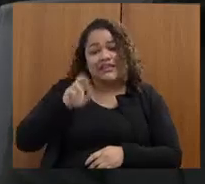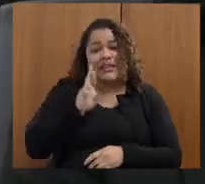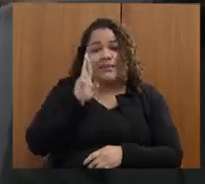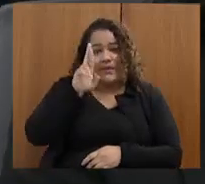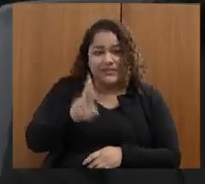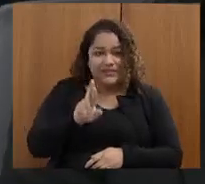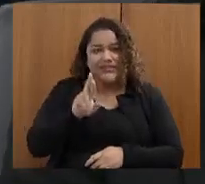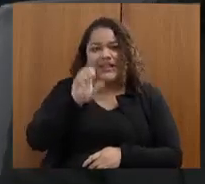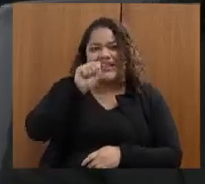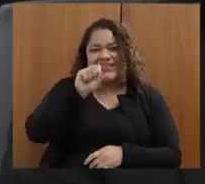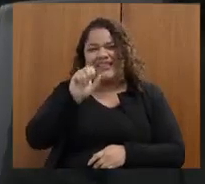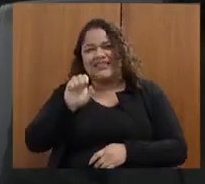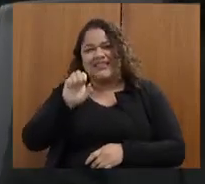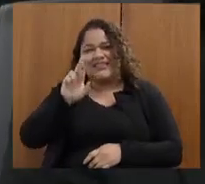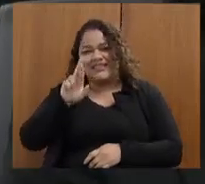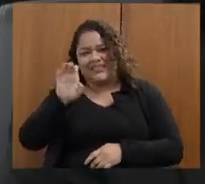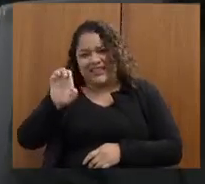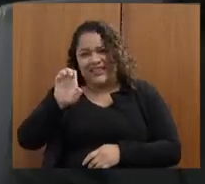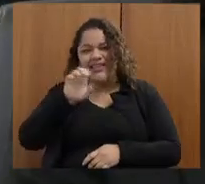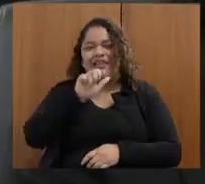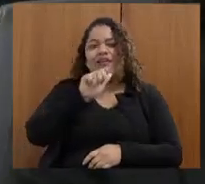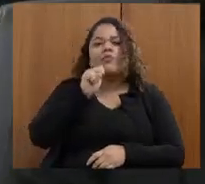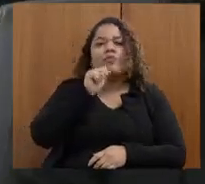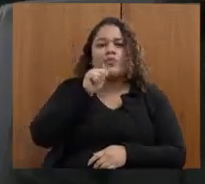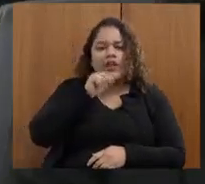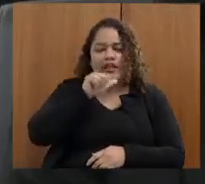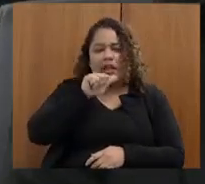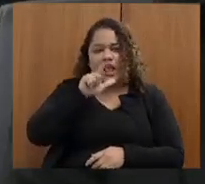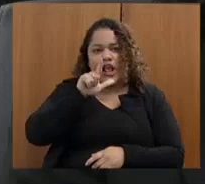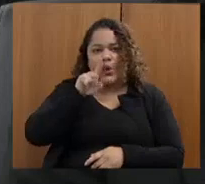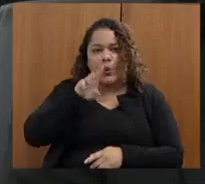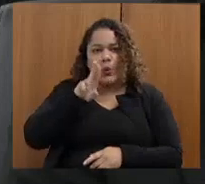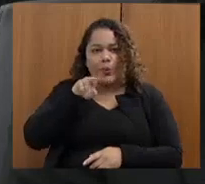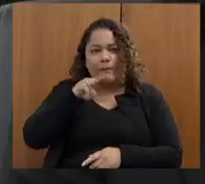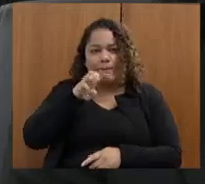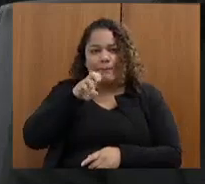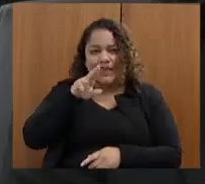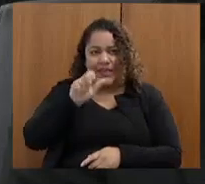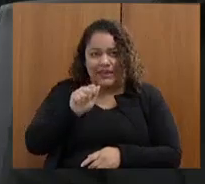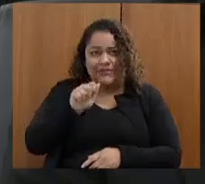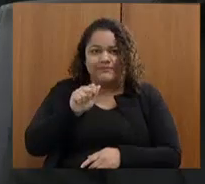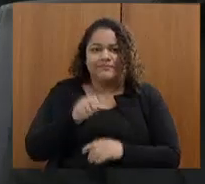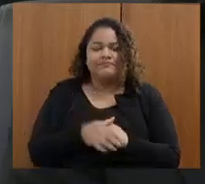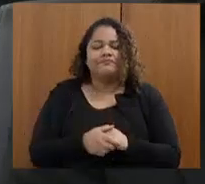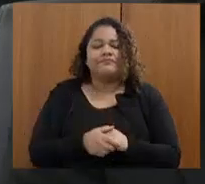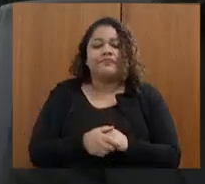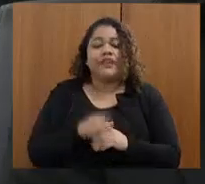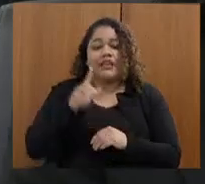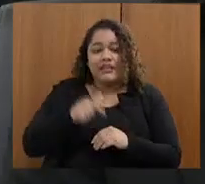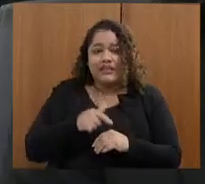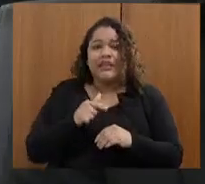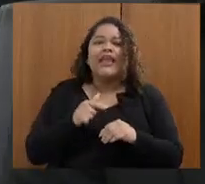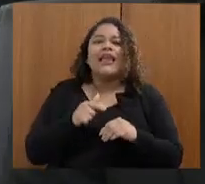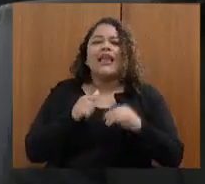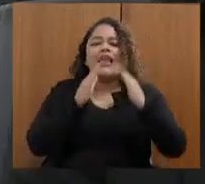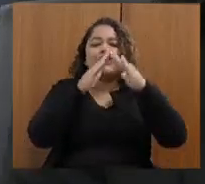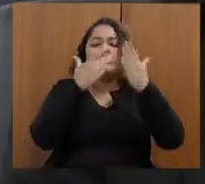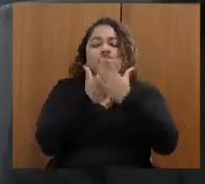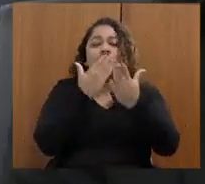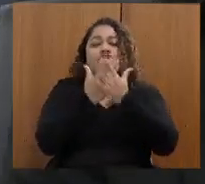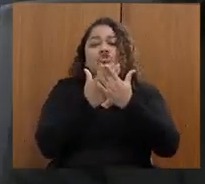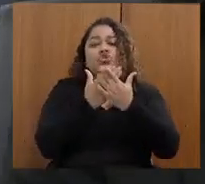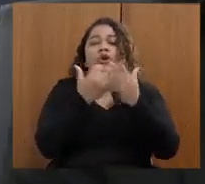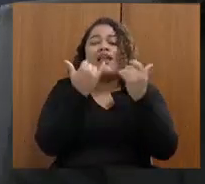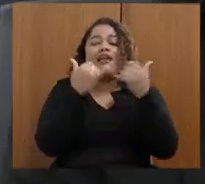lumena sobre o atendimento do reforço da parte elétrica para instalação do ar condicionado nessa escola